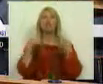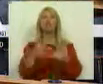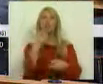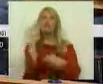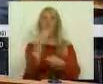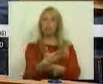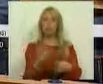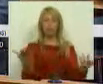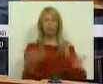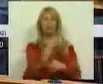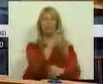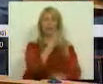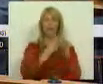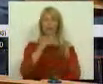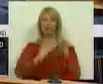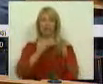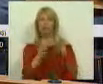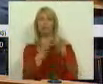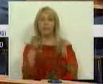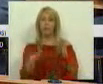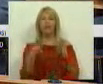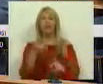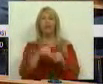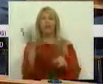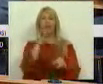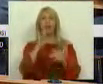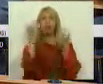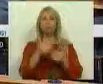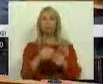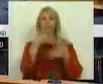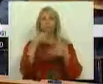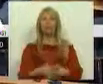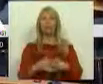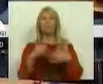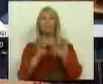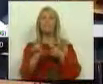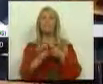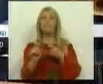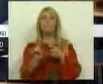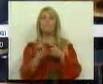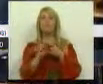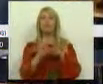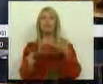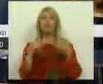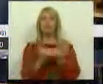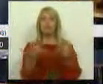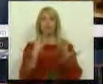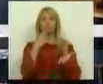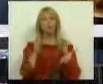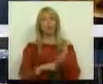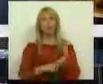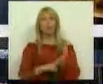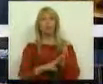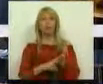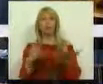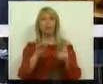o CDS-PP que a uniformização e a fixação das datas do pagamento das prestações sociais. Na verdade, em pouco menos de